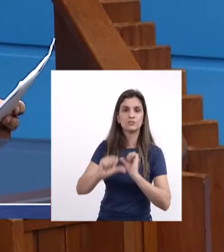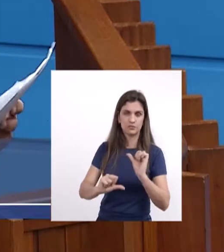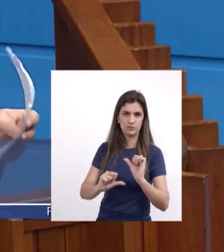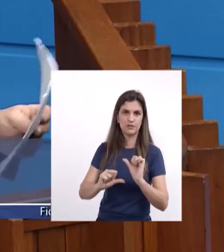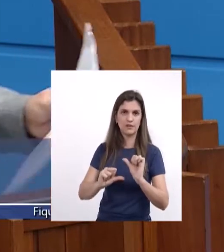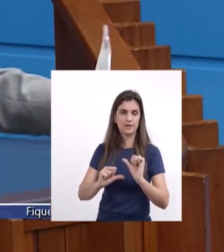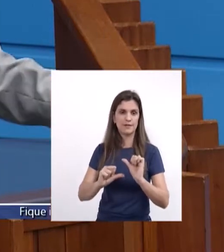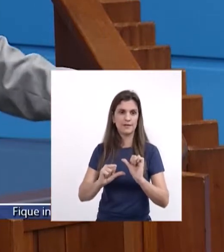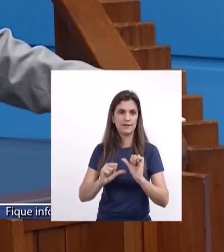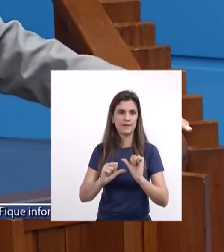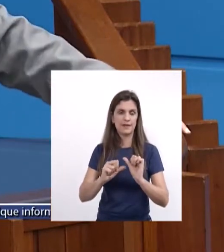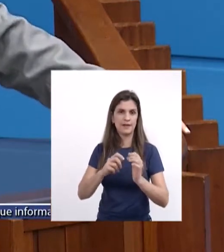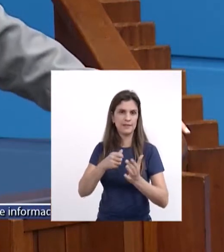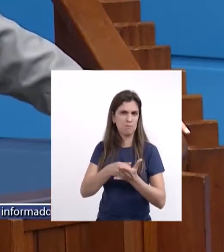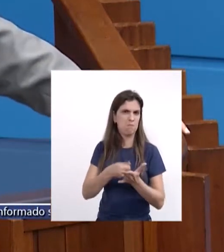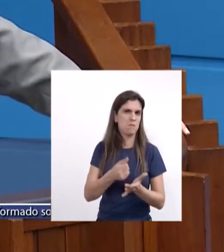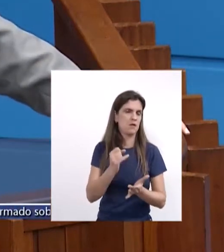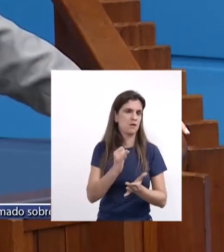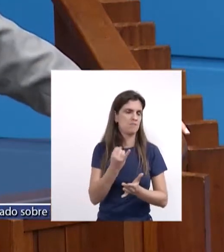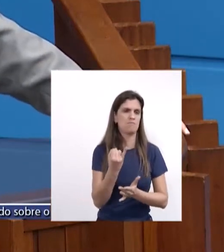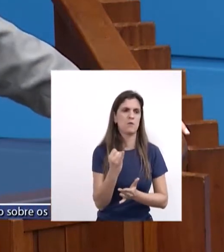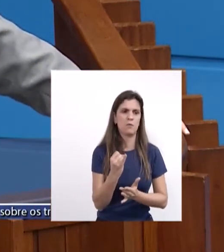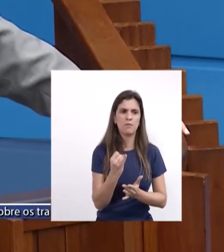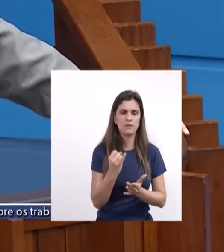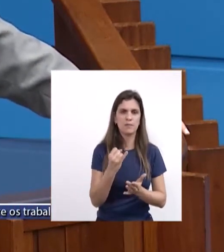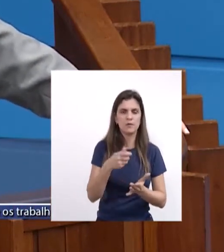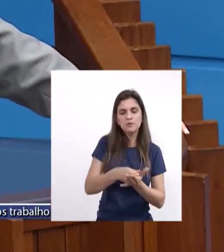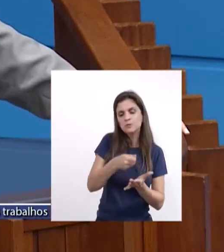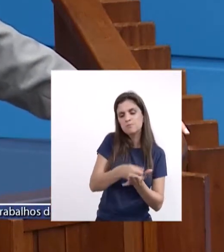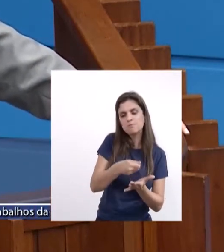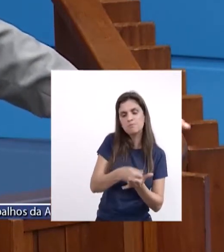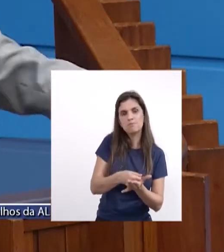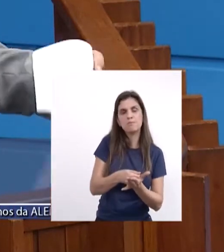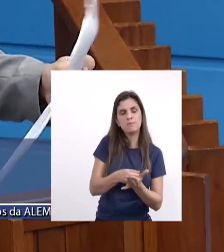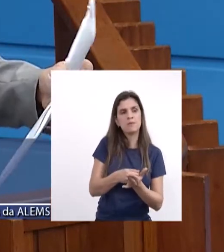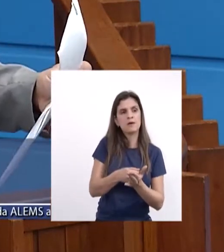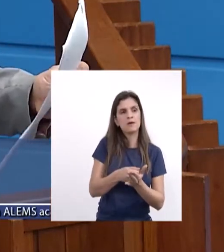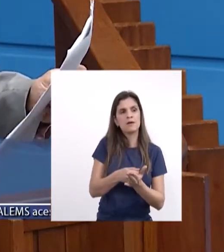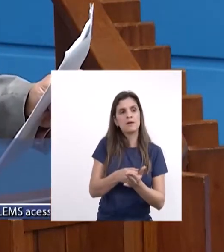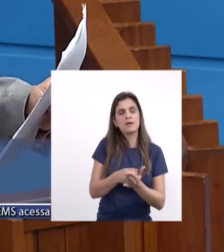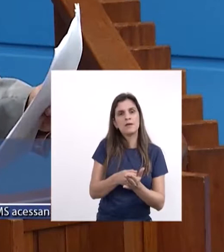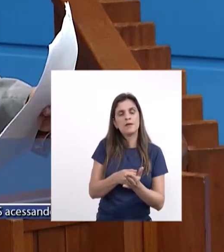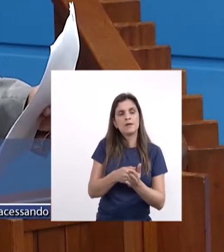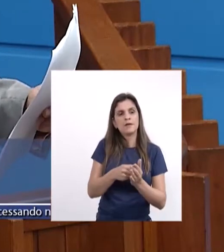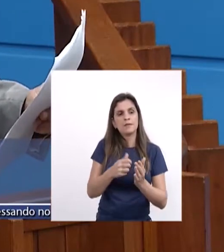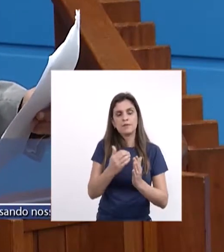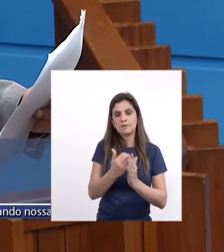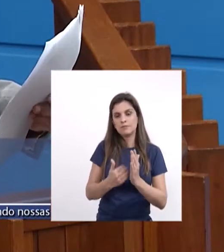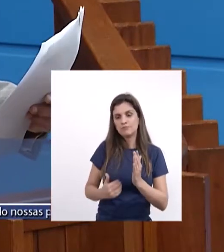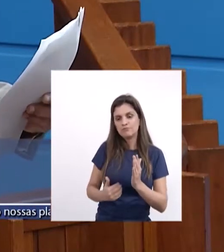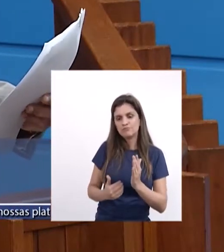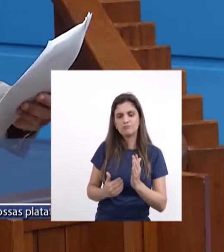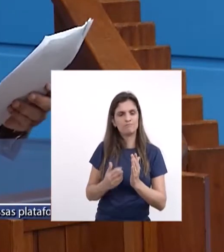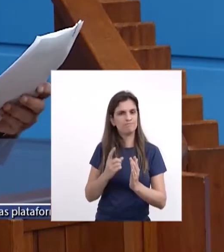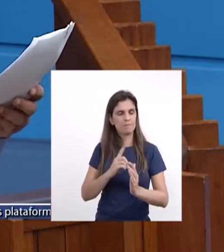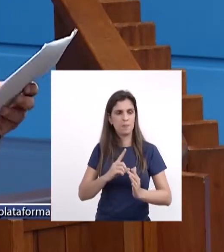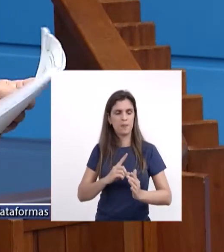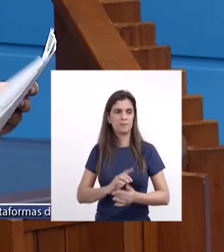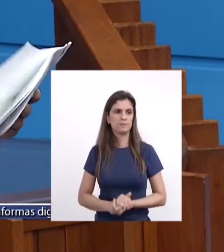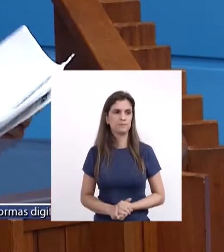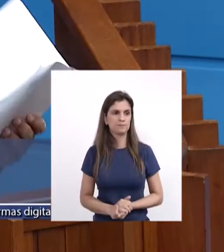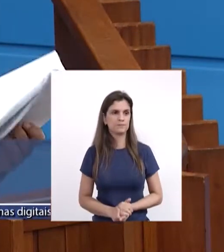tarifa básica de pedágio nas rodovias do Mato Grosso do Sul.